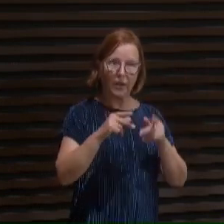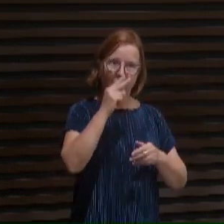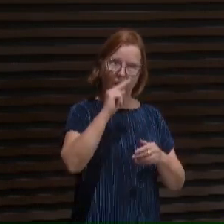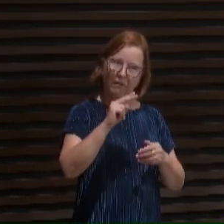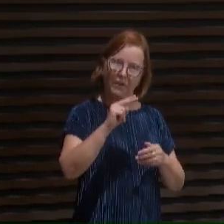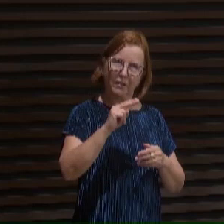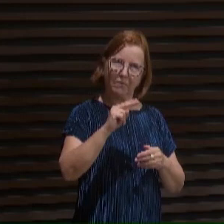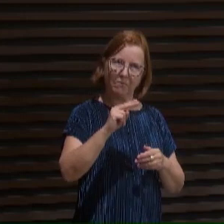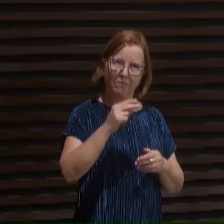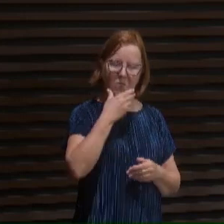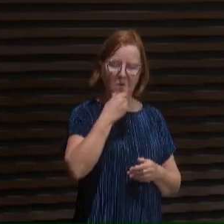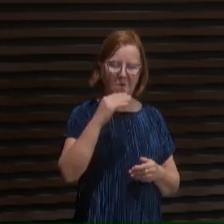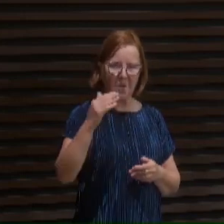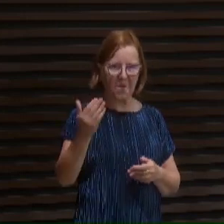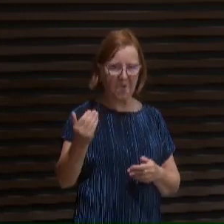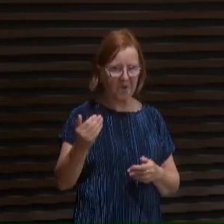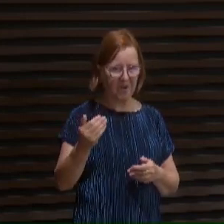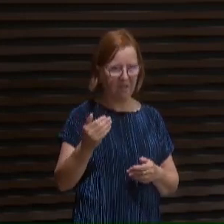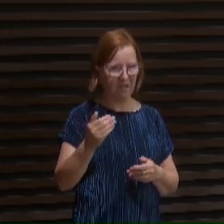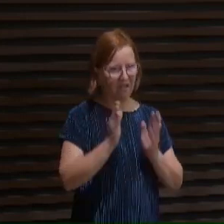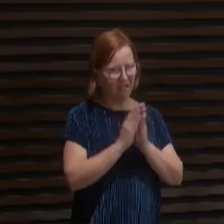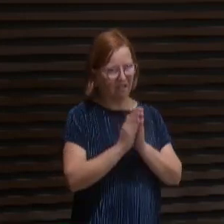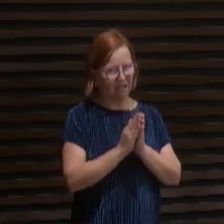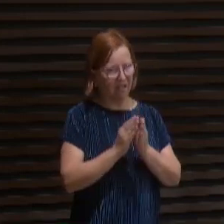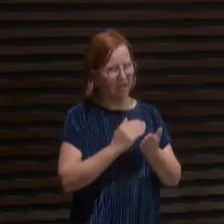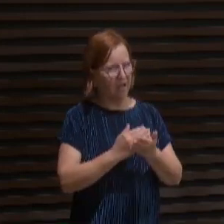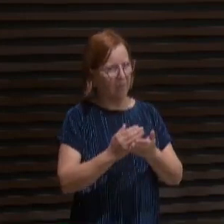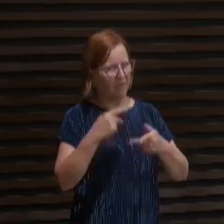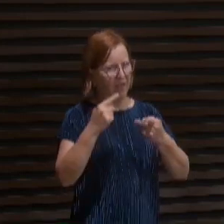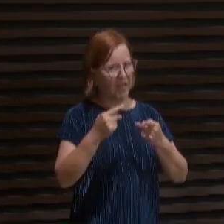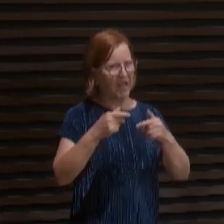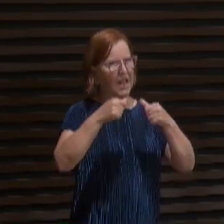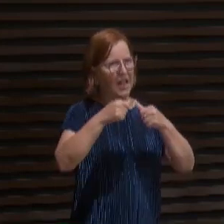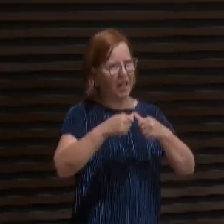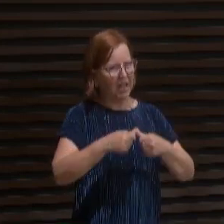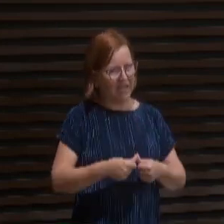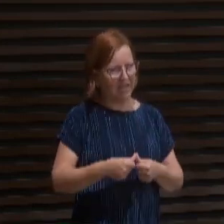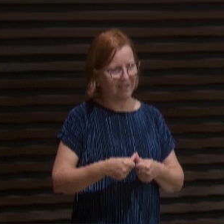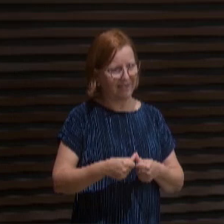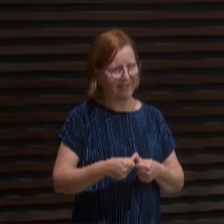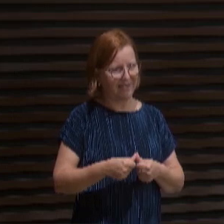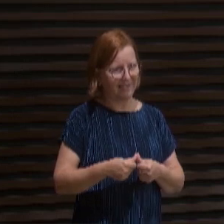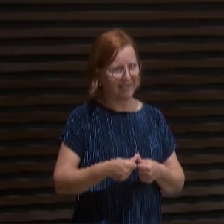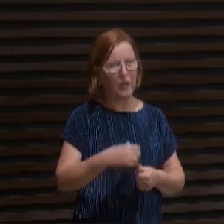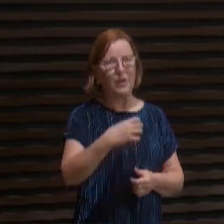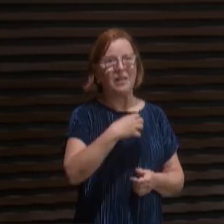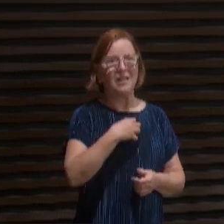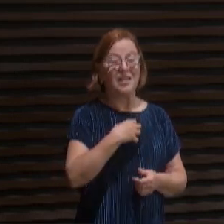aquele rapaz, começaram a comentar: esta é a atitude dos filhos de Deus nesse mundo.